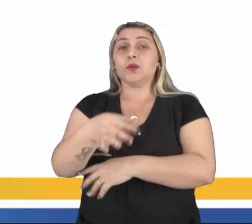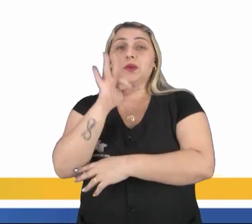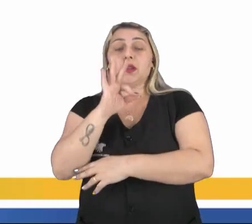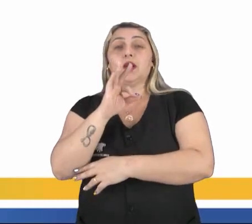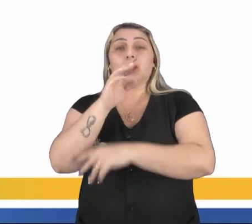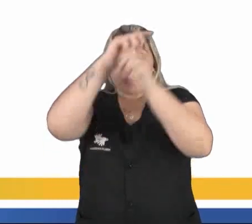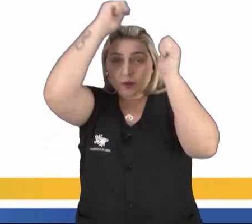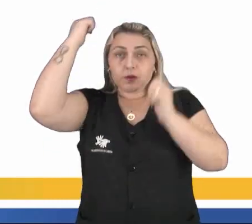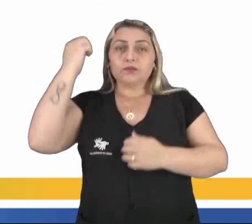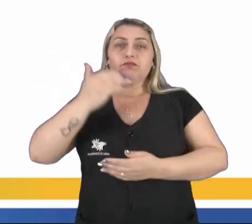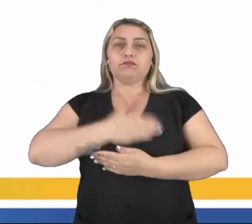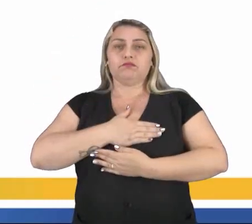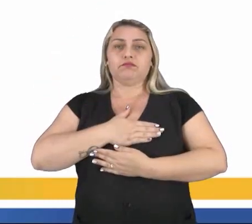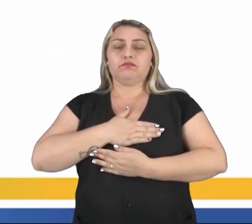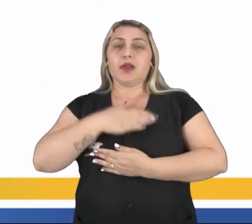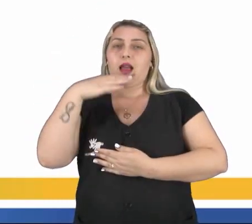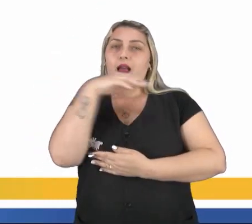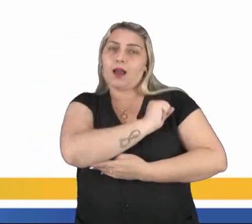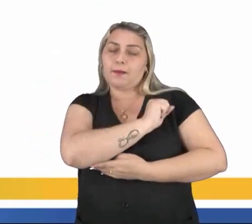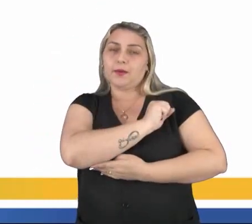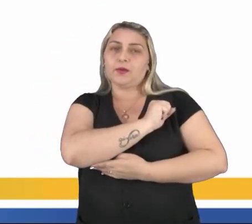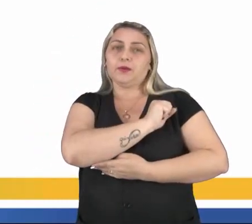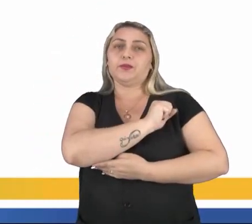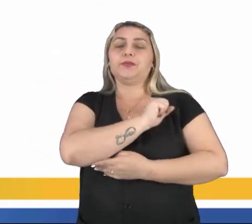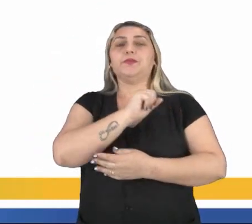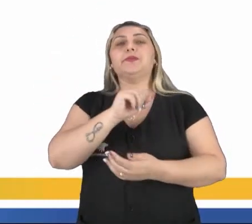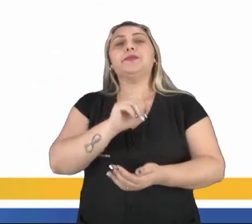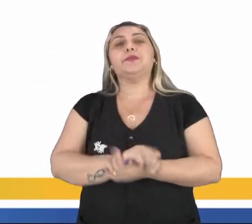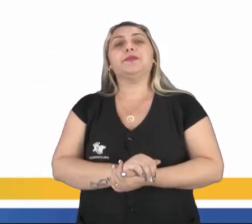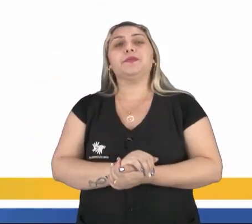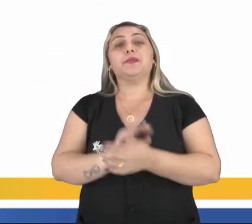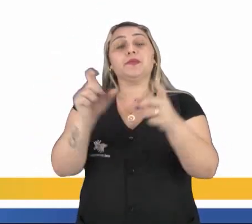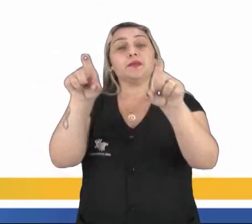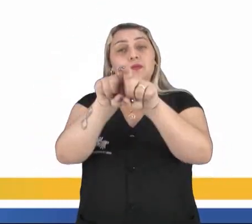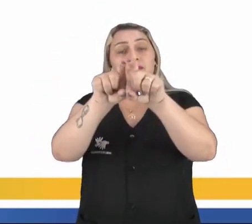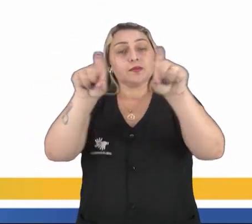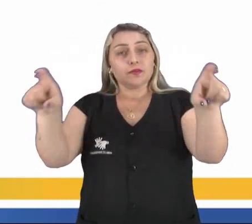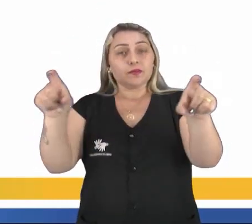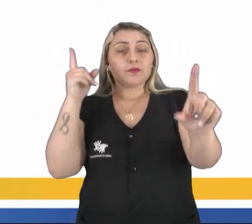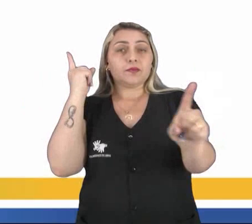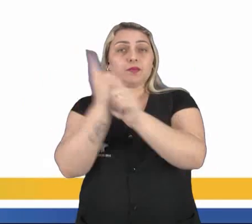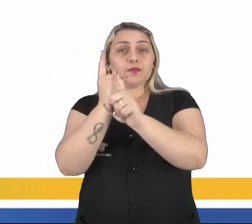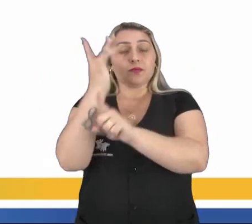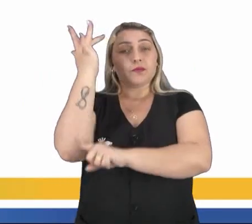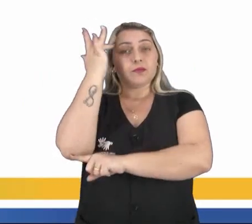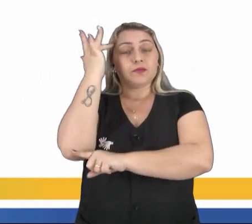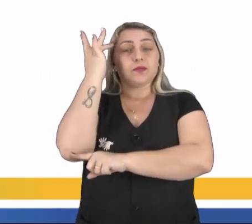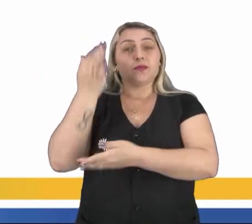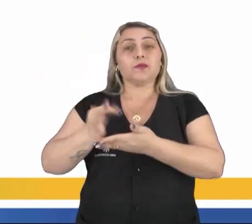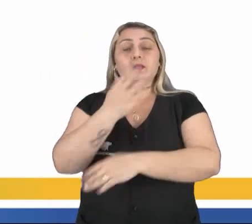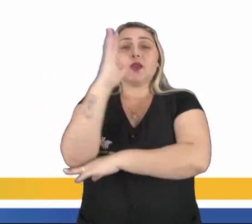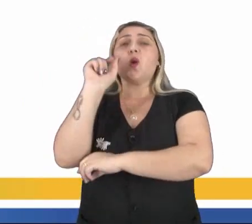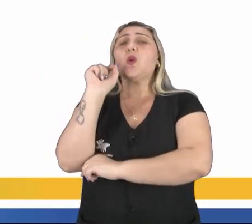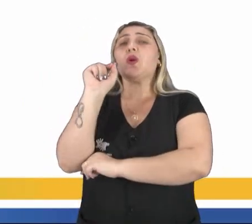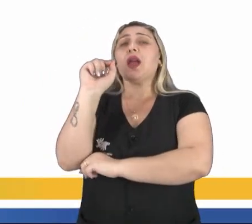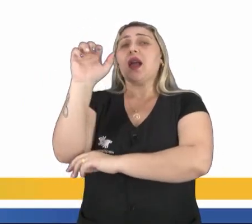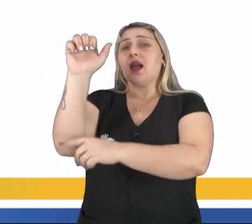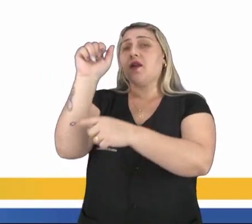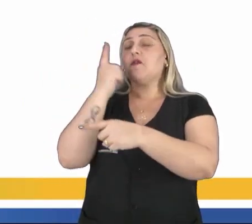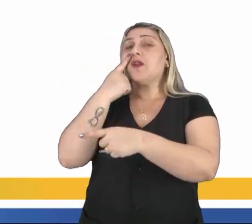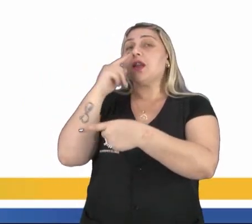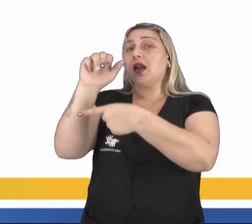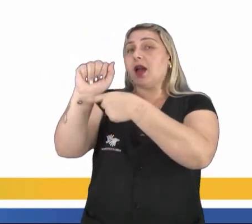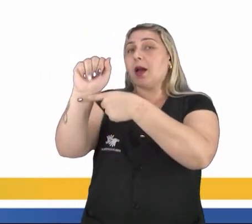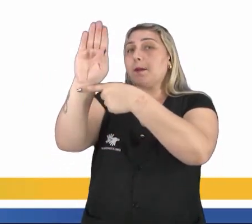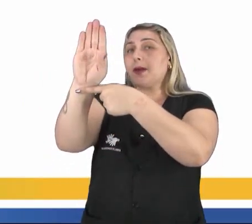tiraram o chapéu maquinalmente, né, de Manuel Bandeira. A oração que se achavam no café, ela é o quê? Vejam